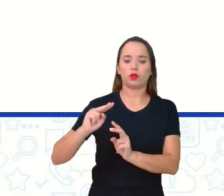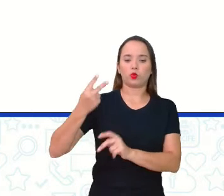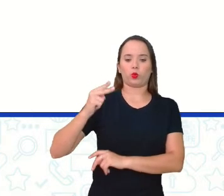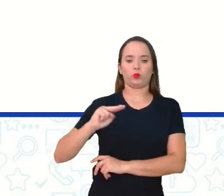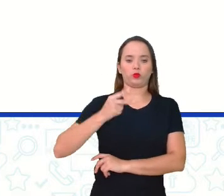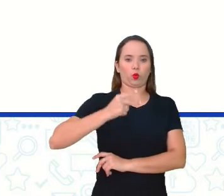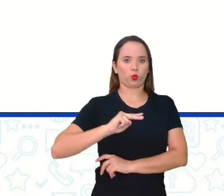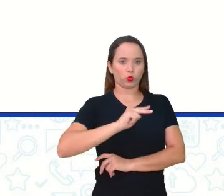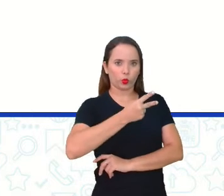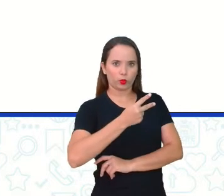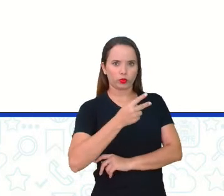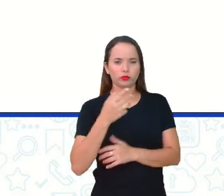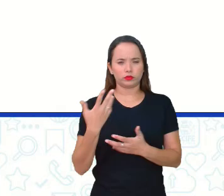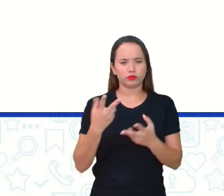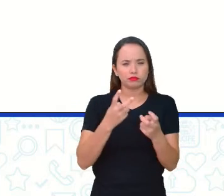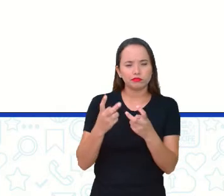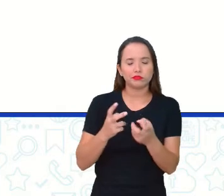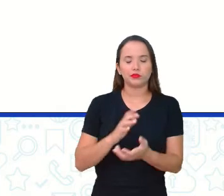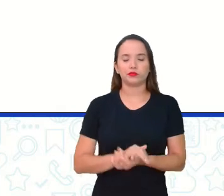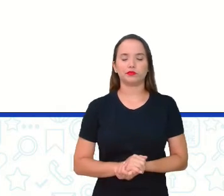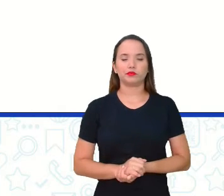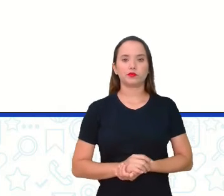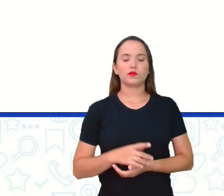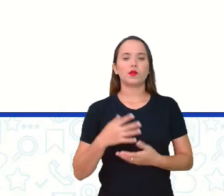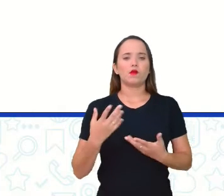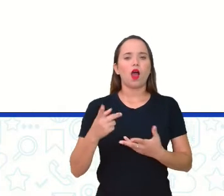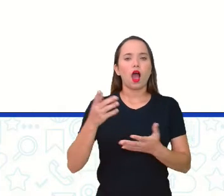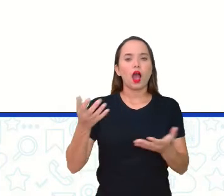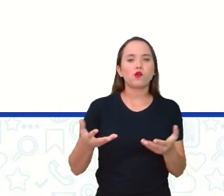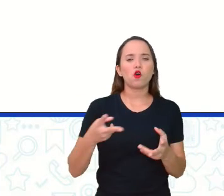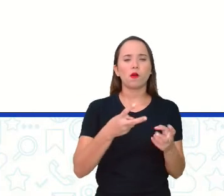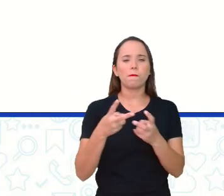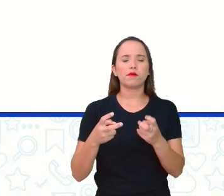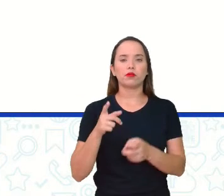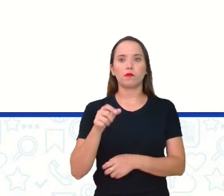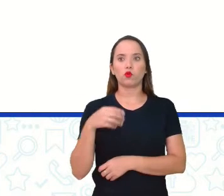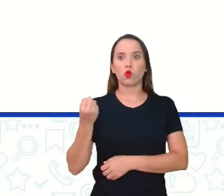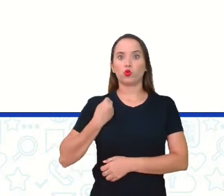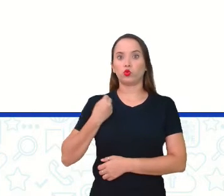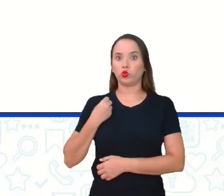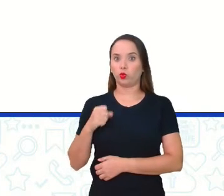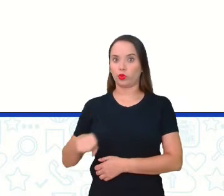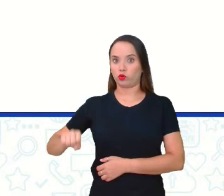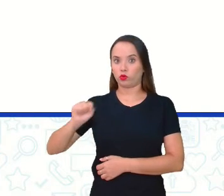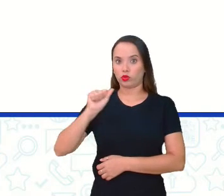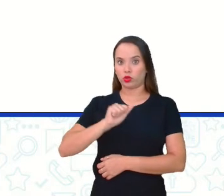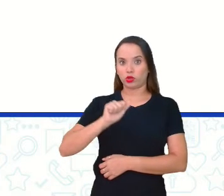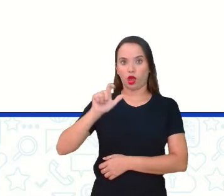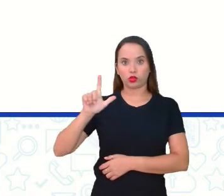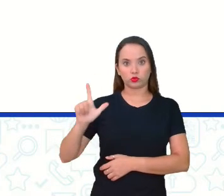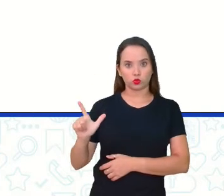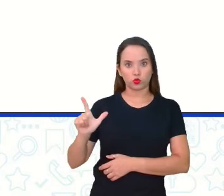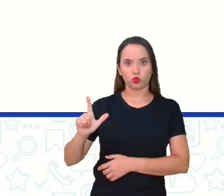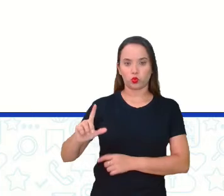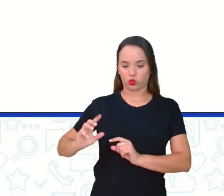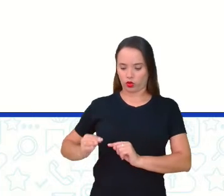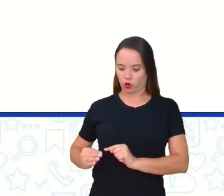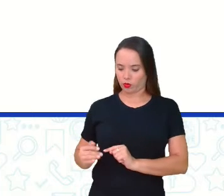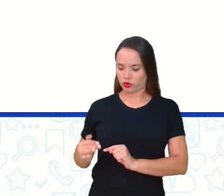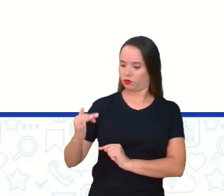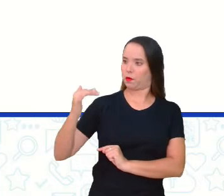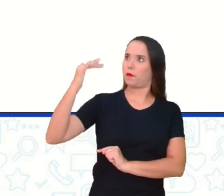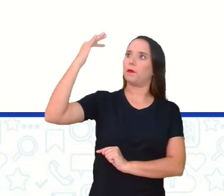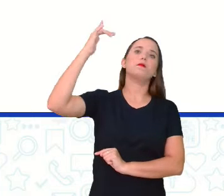dobro. Então, percebe que aqueles números que eu estou colocando ali em azul, de baixo para cima, estão representando